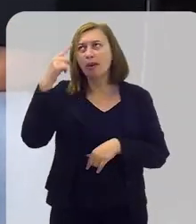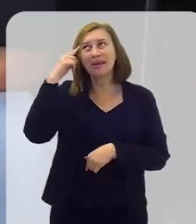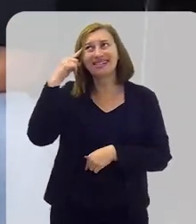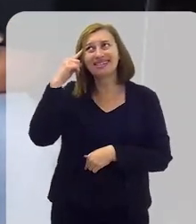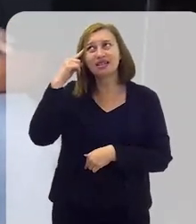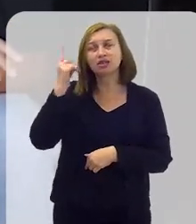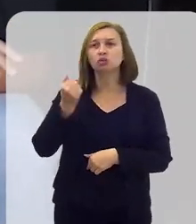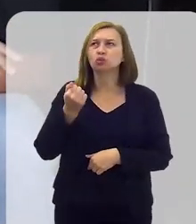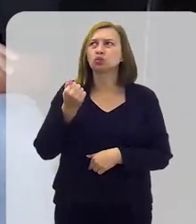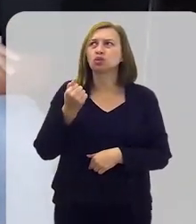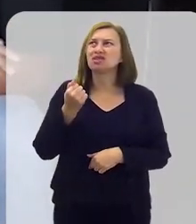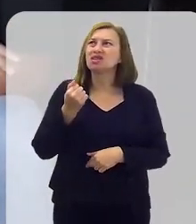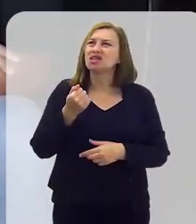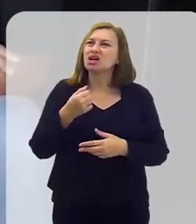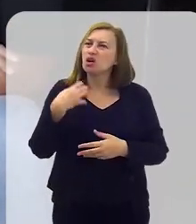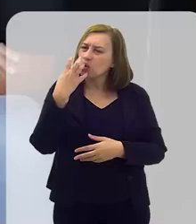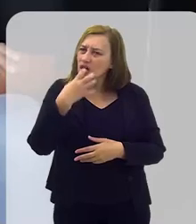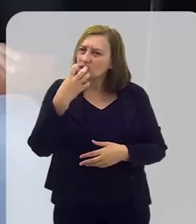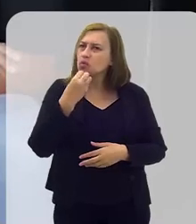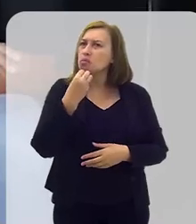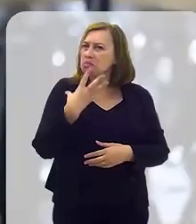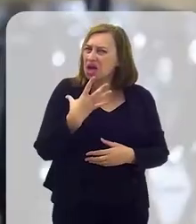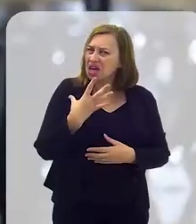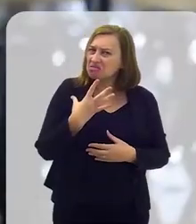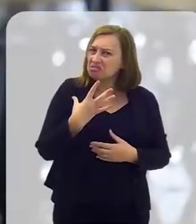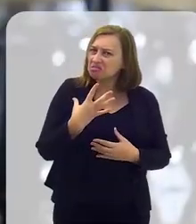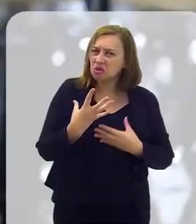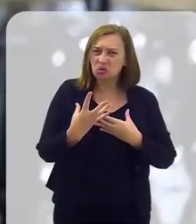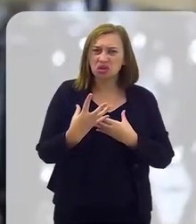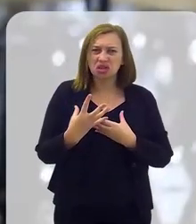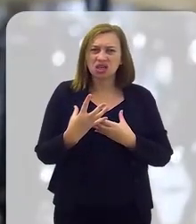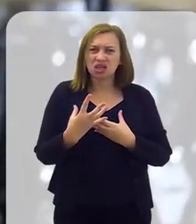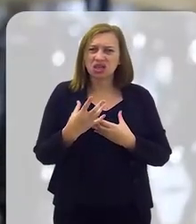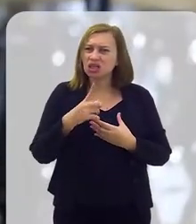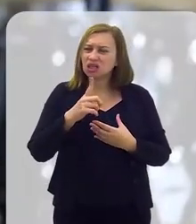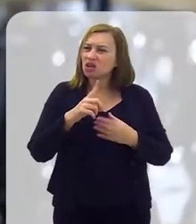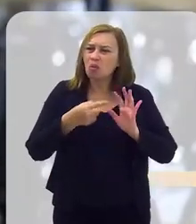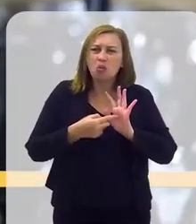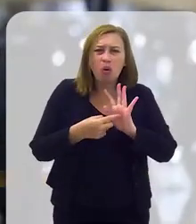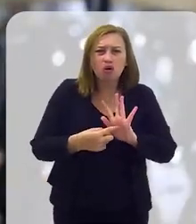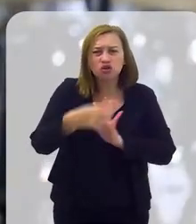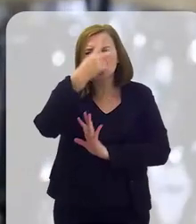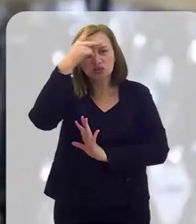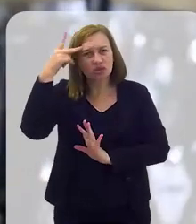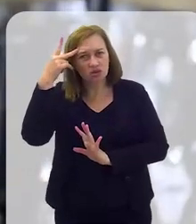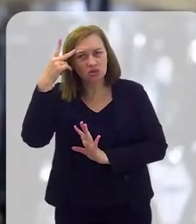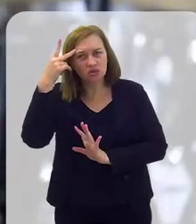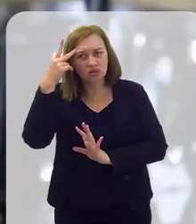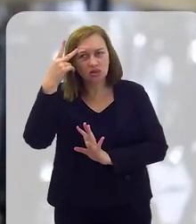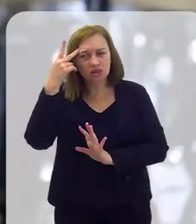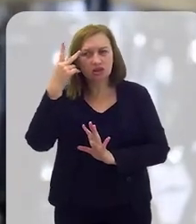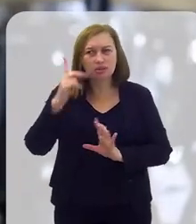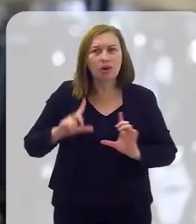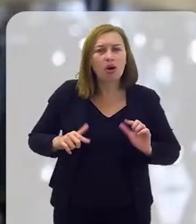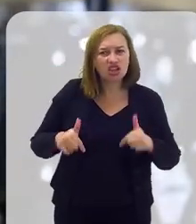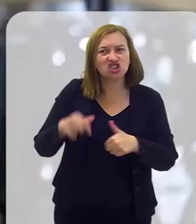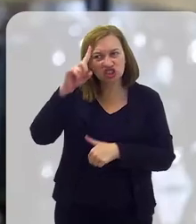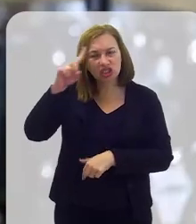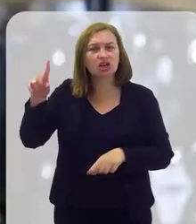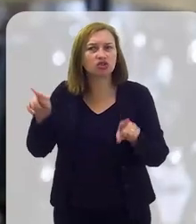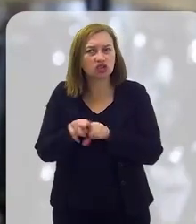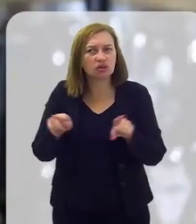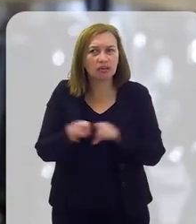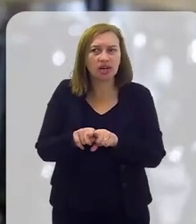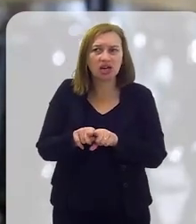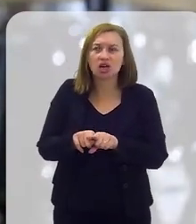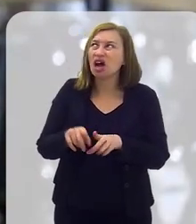tanto tá lento guardado por que que eu não tô usando é o meu favor sabe é o favor assim de Deus também porque assim acho que ele